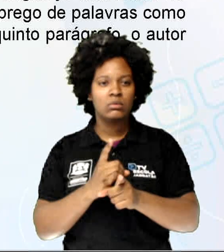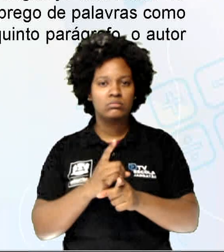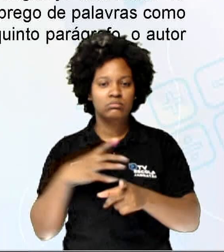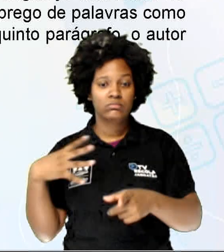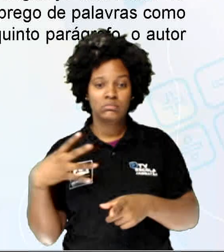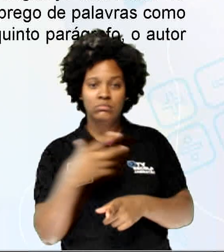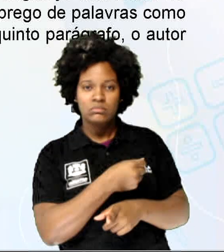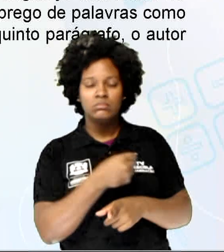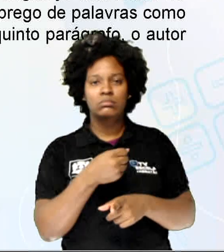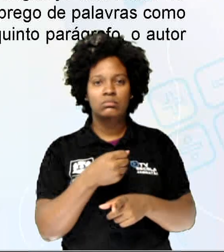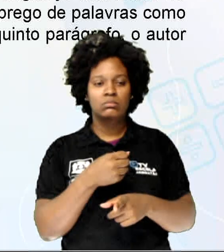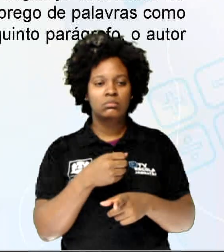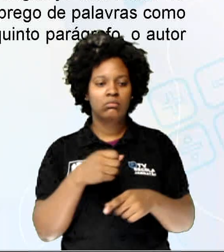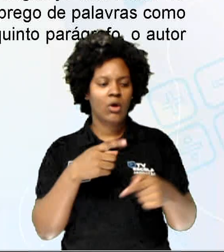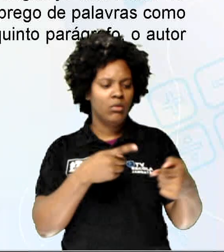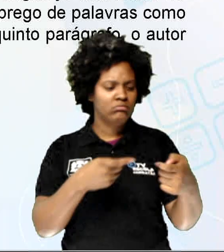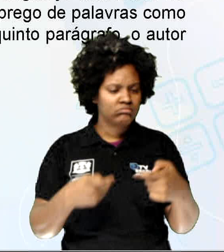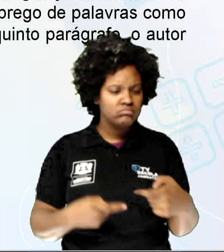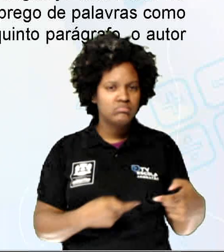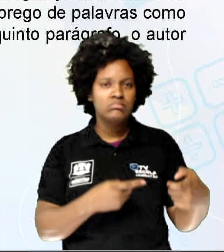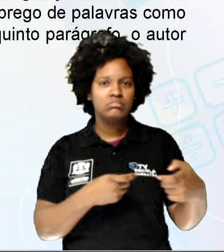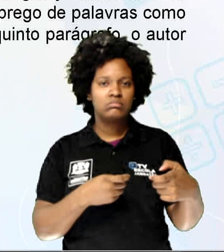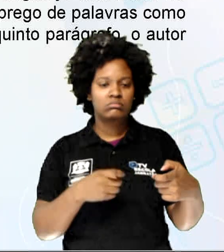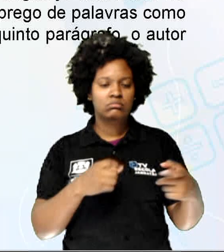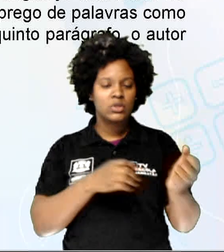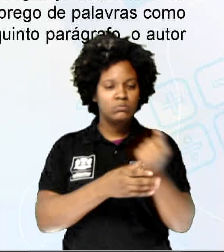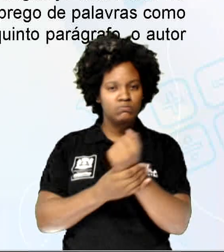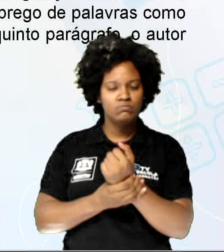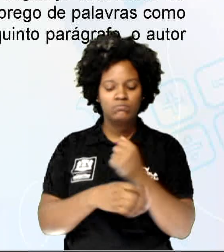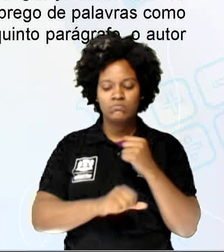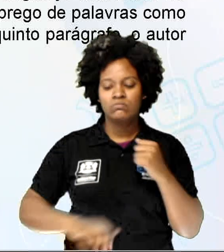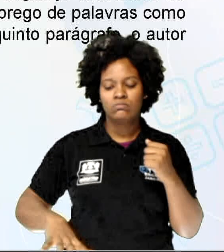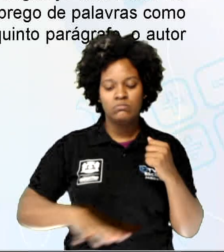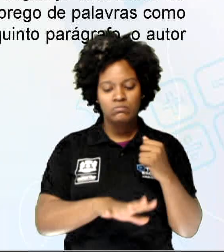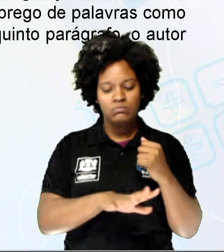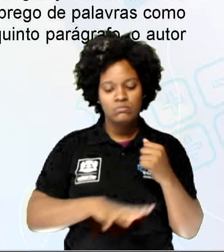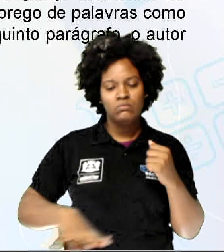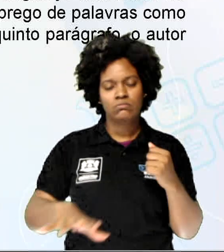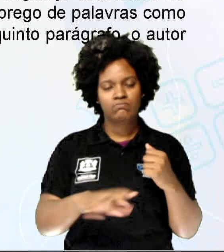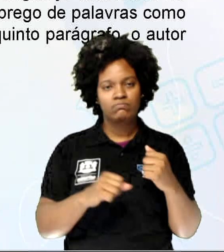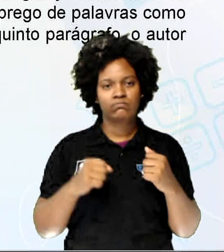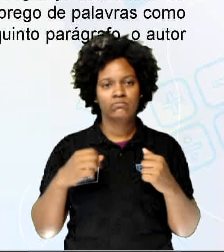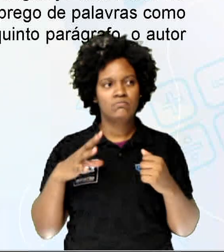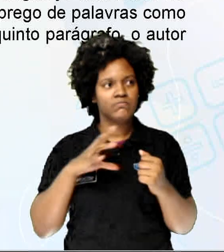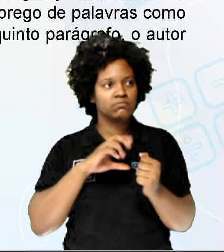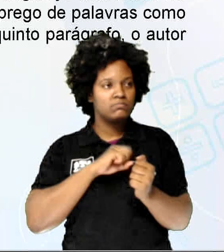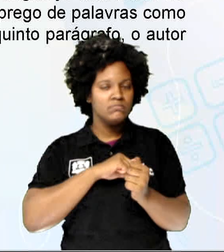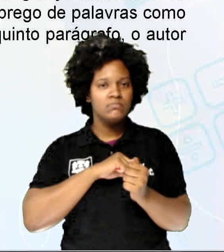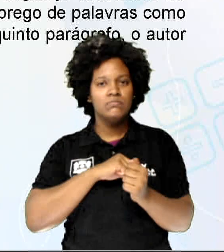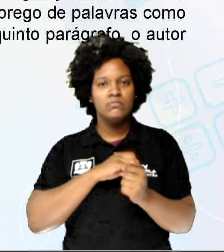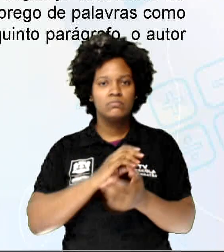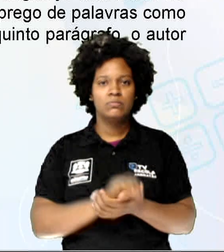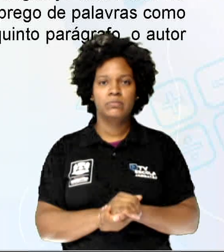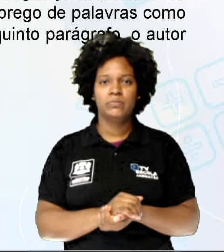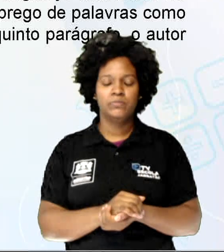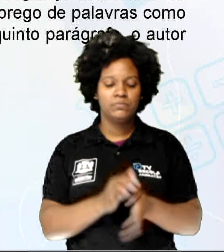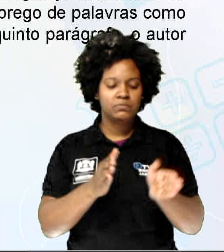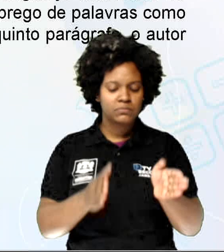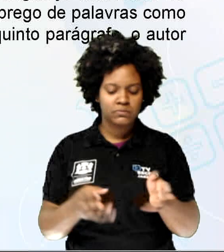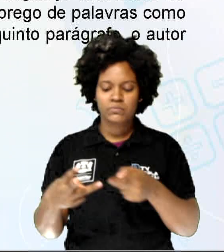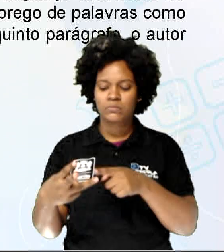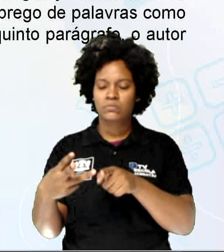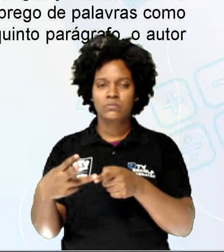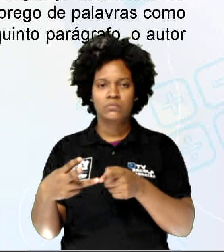dever de lutar para proteger a terra que tanto amam e que depende deles. Terceiro parágrafo. O sujeito das